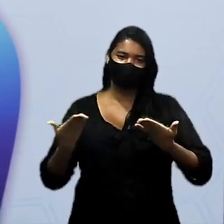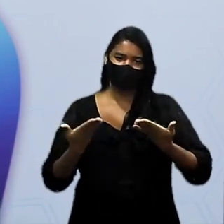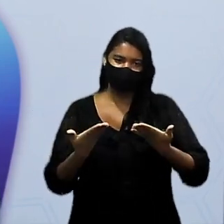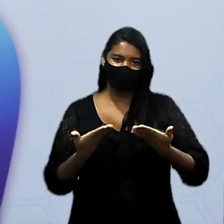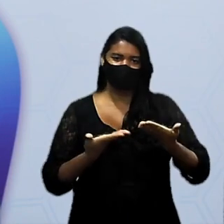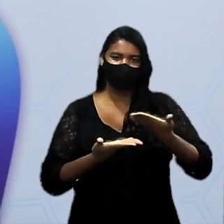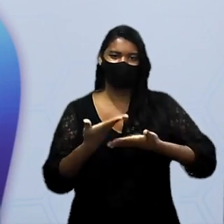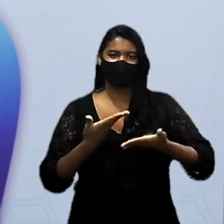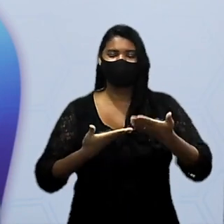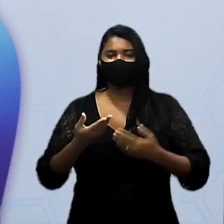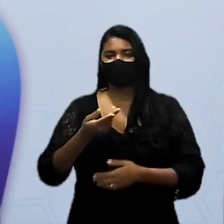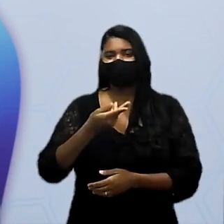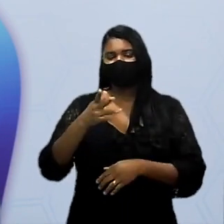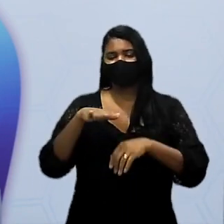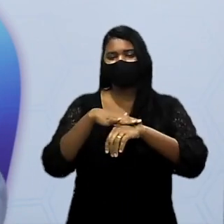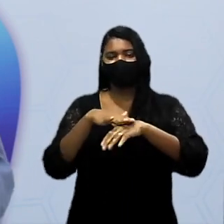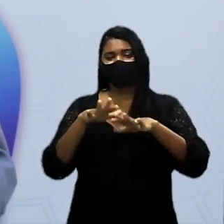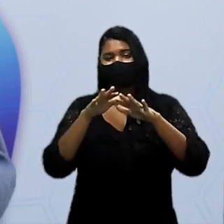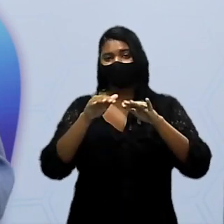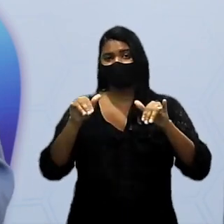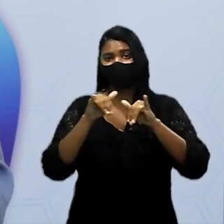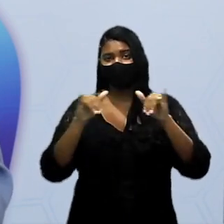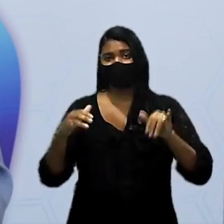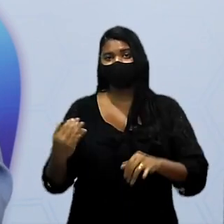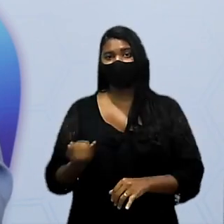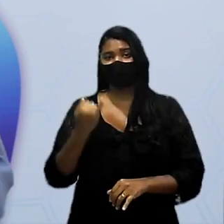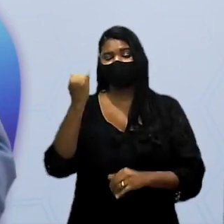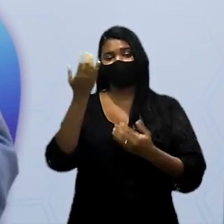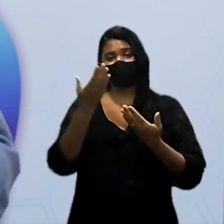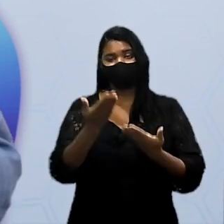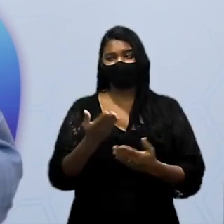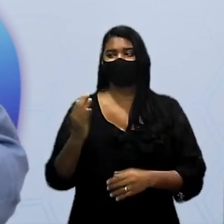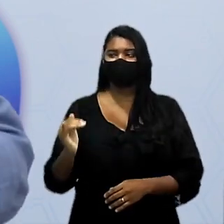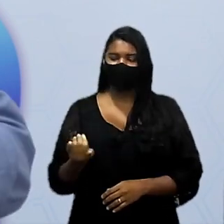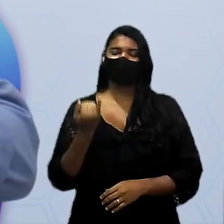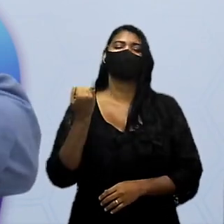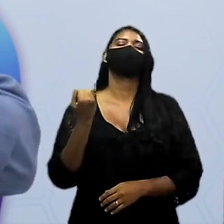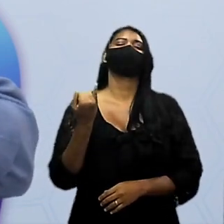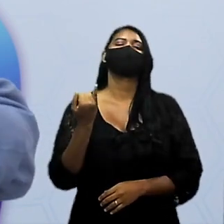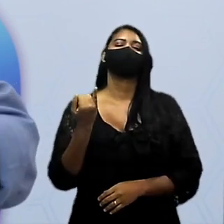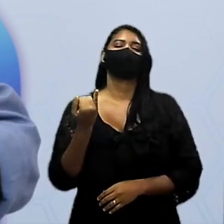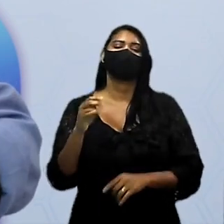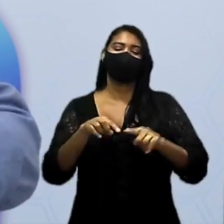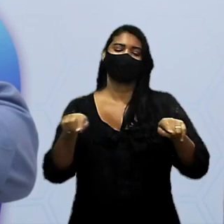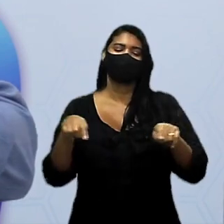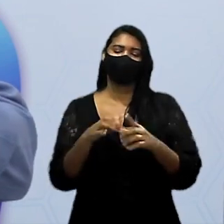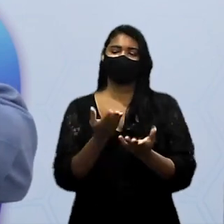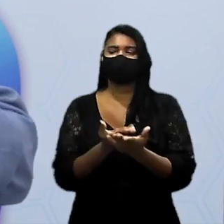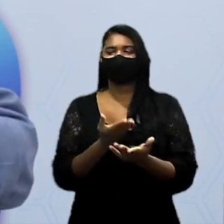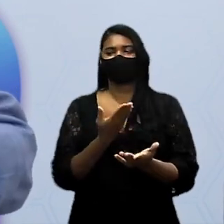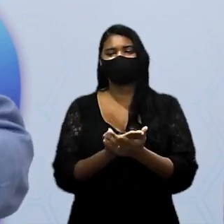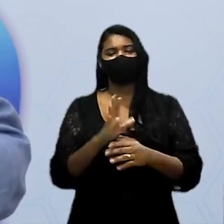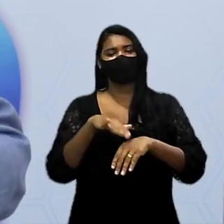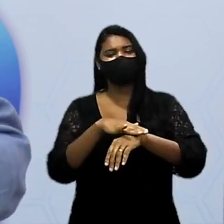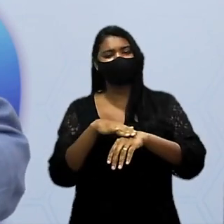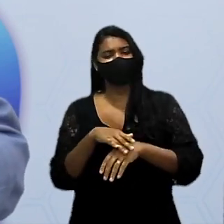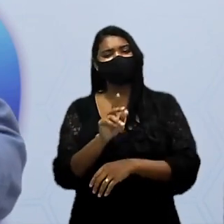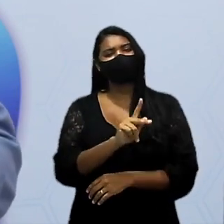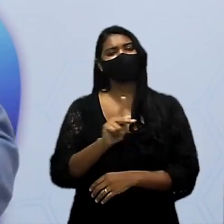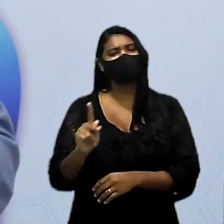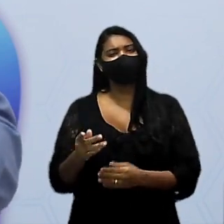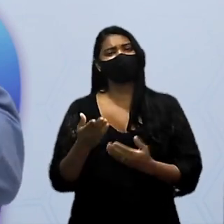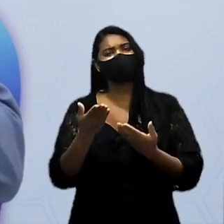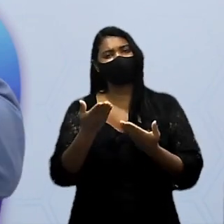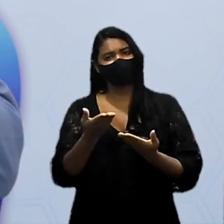possa estar trazendo aquelas informações úteis para vocês. Aproveitem em sala de aula, converse com os seus